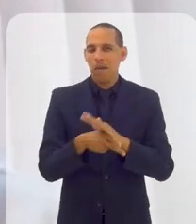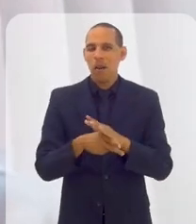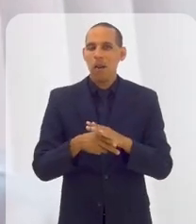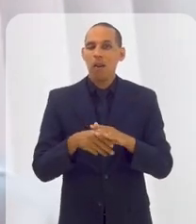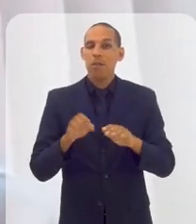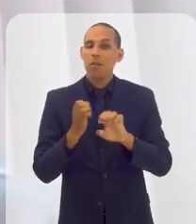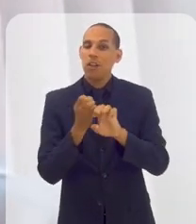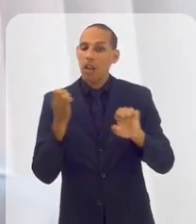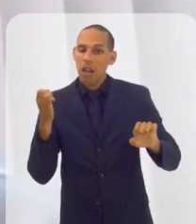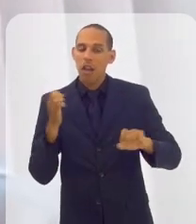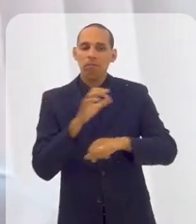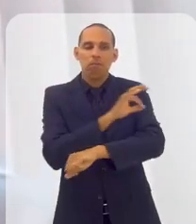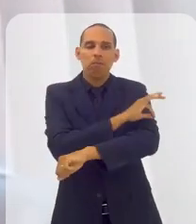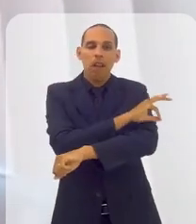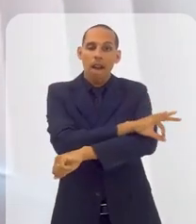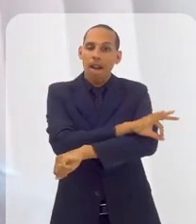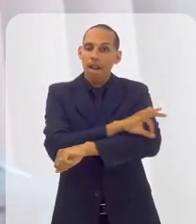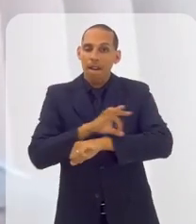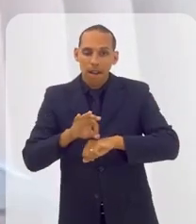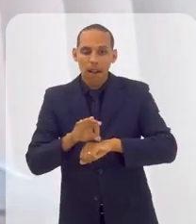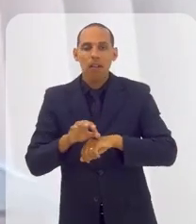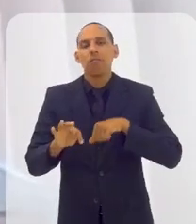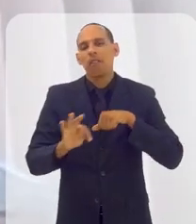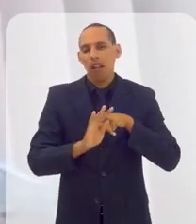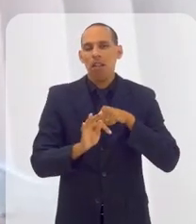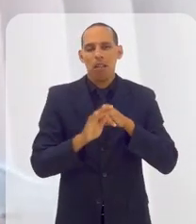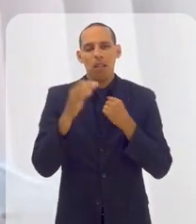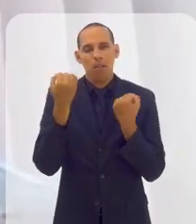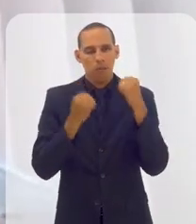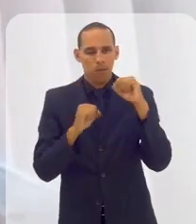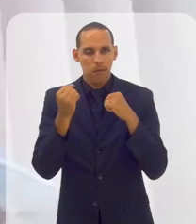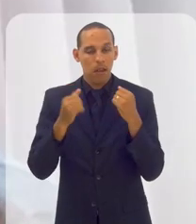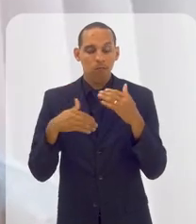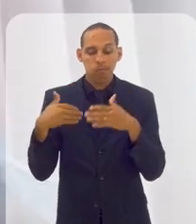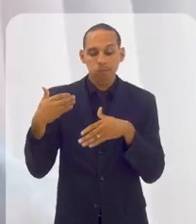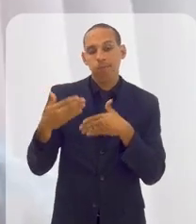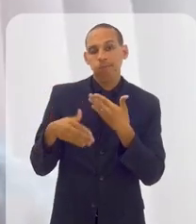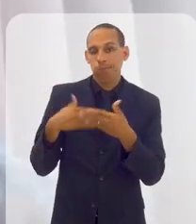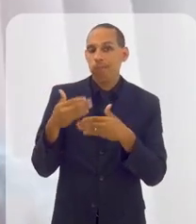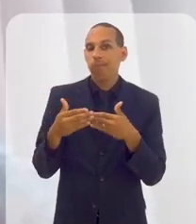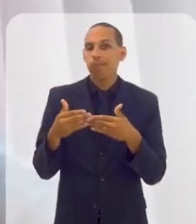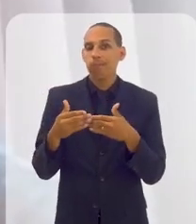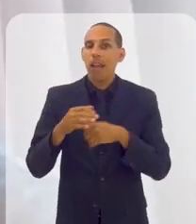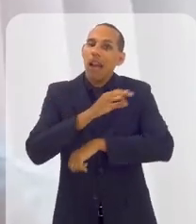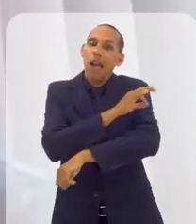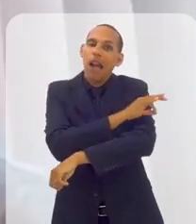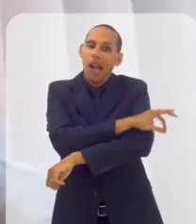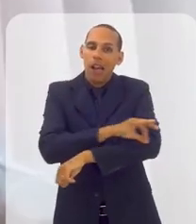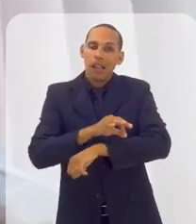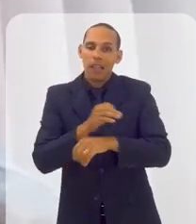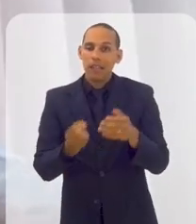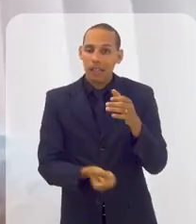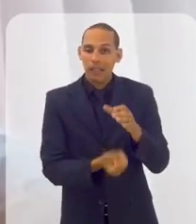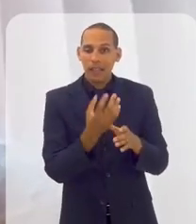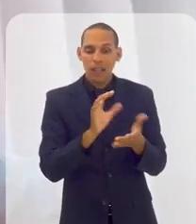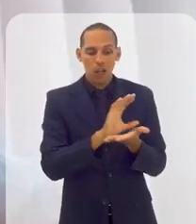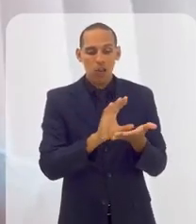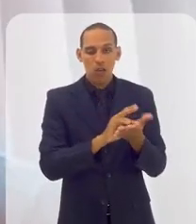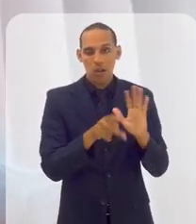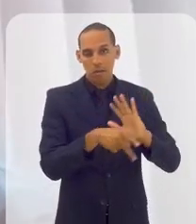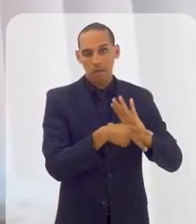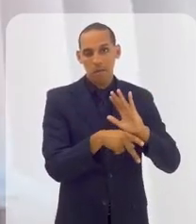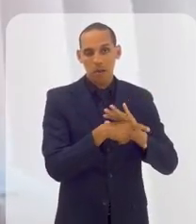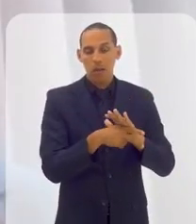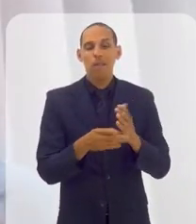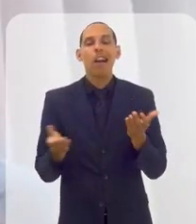engenheiros, dos arquitetos e dos técnicos industriais. Com o passar do tempo, como é natural, os arquitetos criaram o seu próprio conselho e